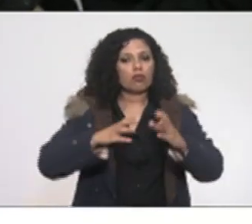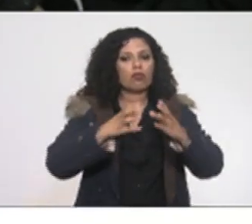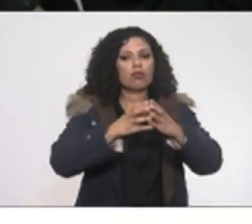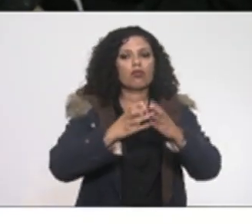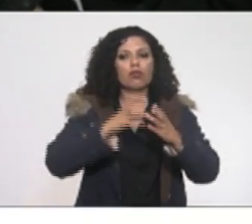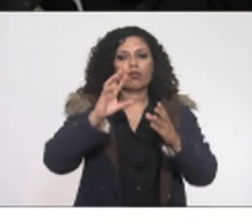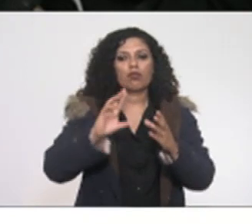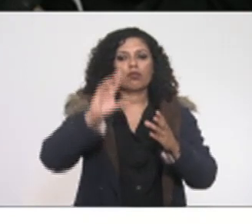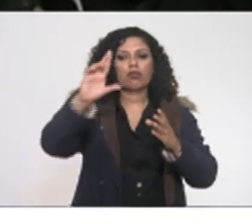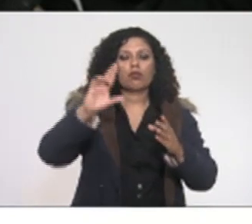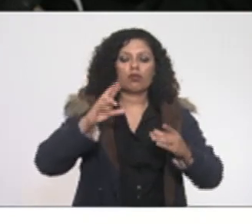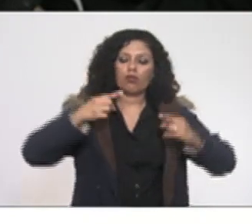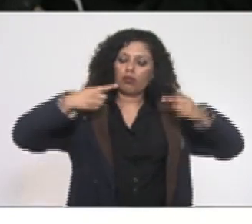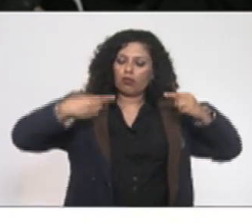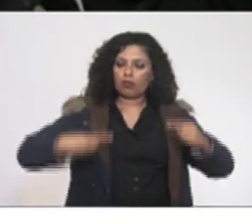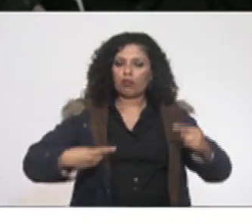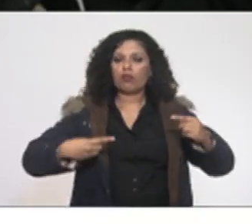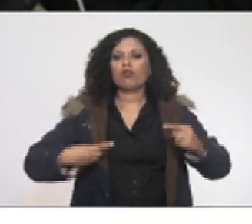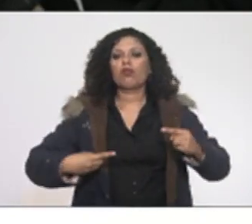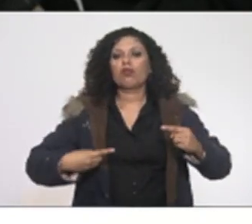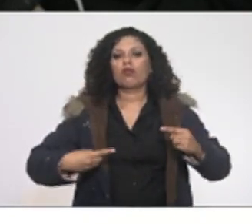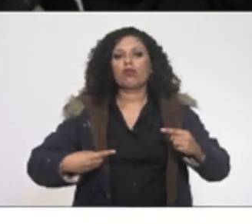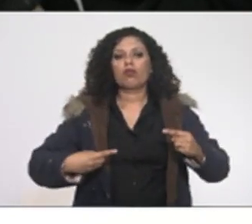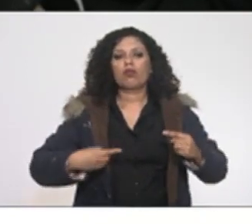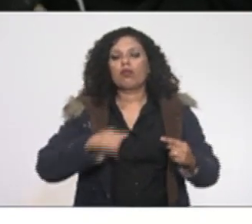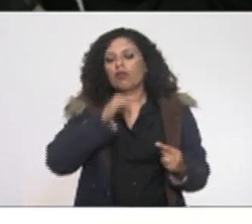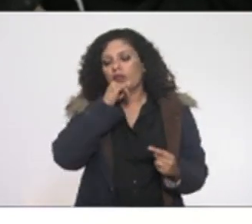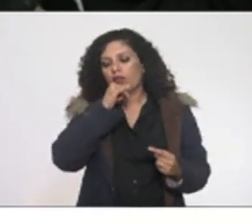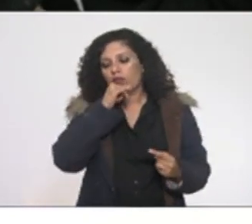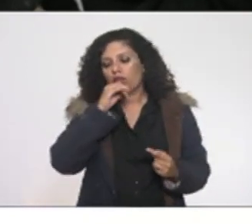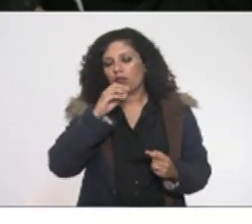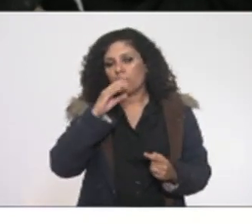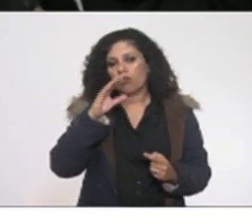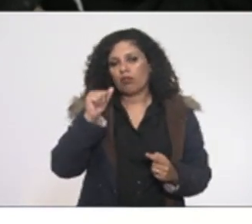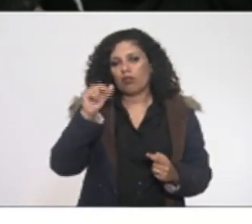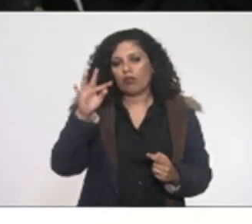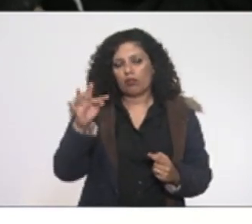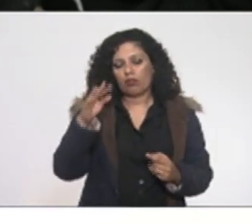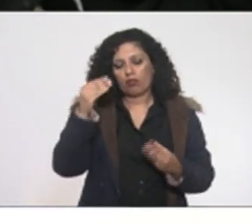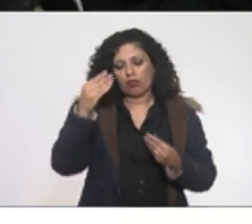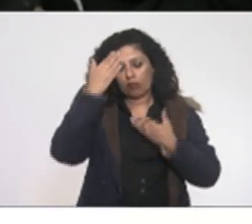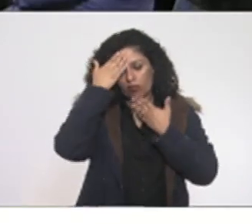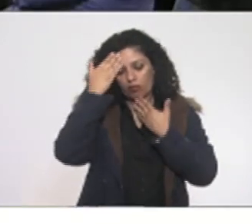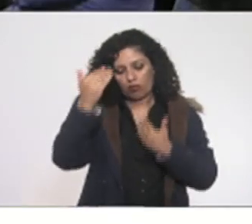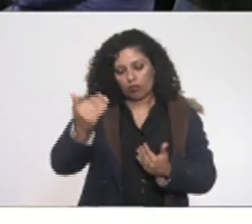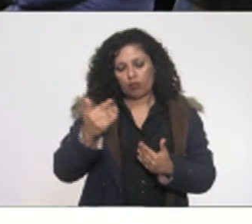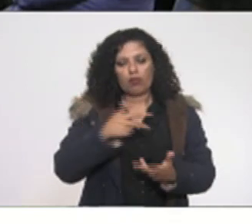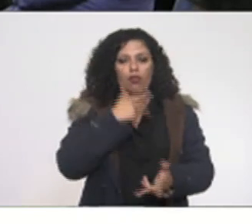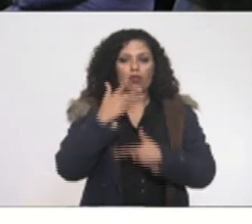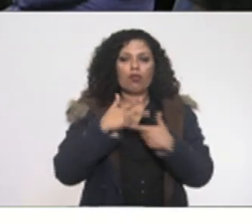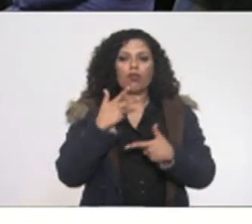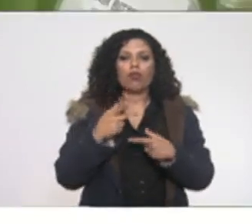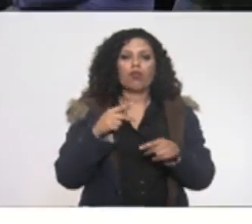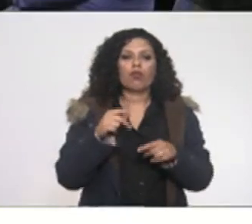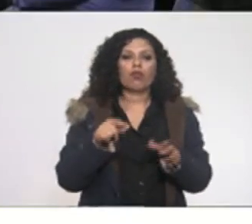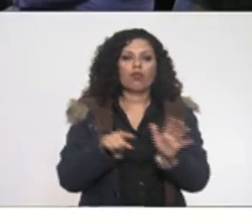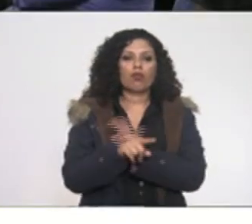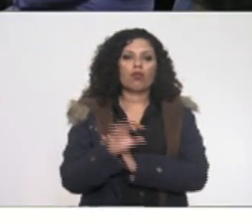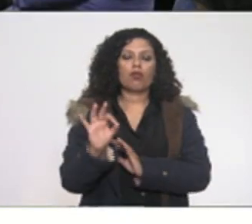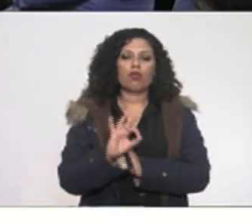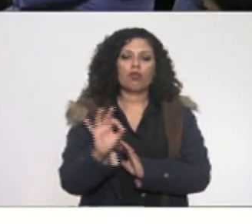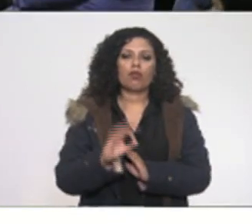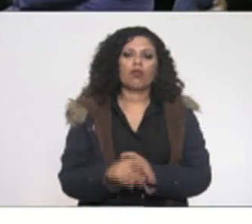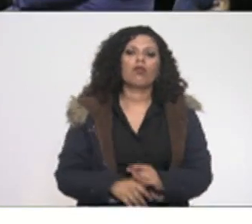concorrência, que são os órgãos competentes para lidar com isso, especialmente o CAD. Muito obrigado, presidente. Me dou por satisfeito com a resposta. Saudar